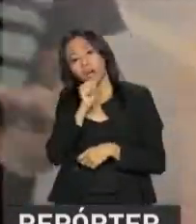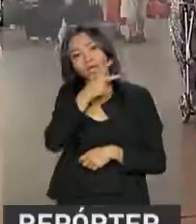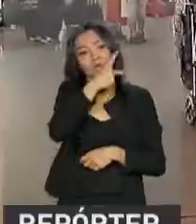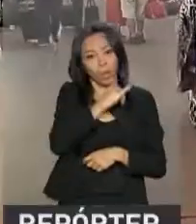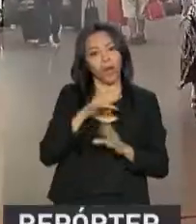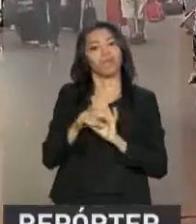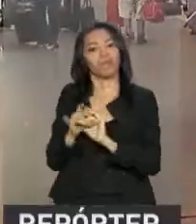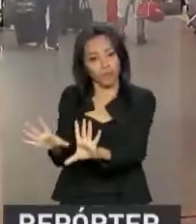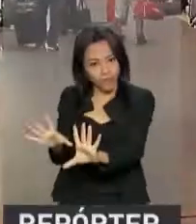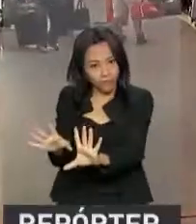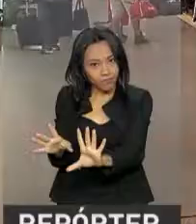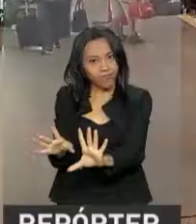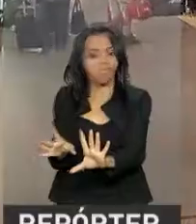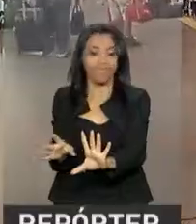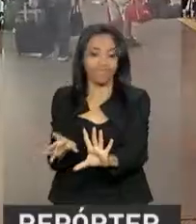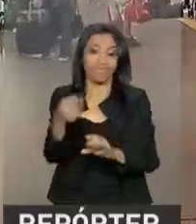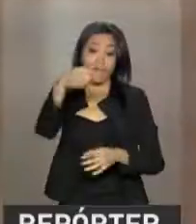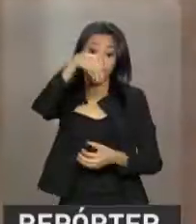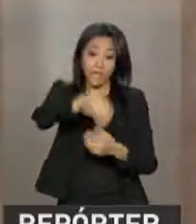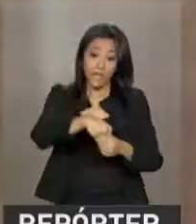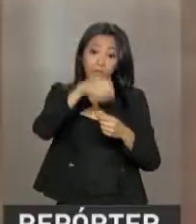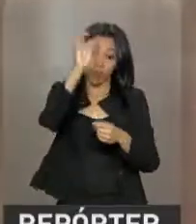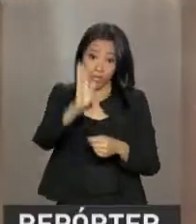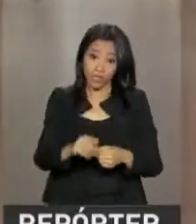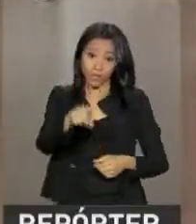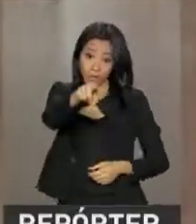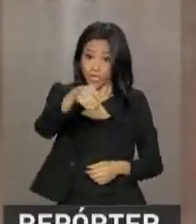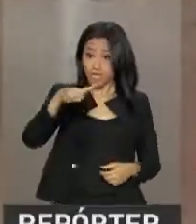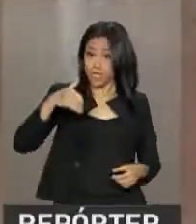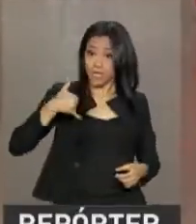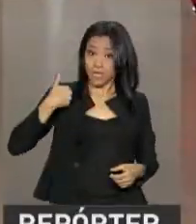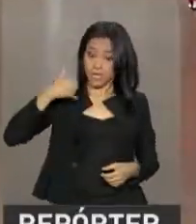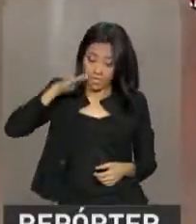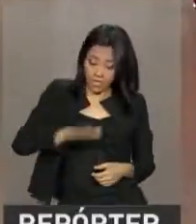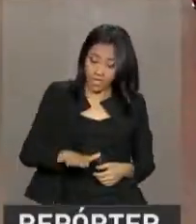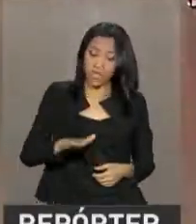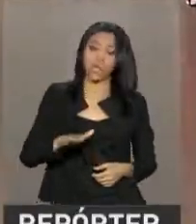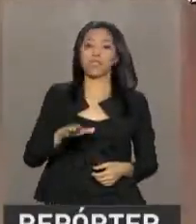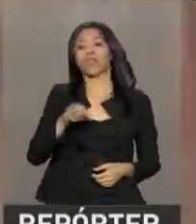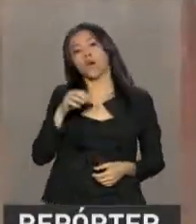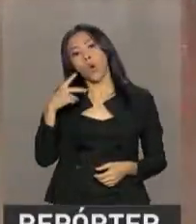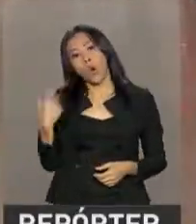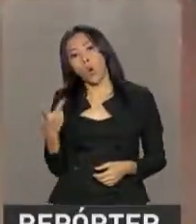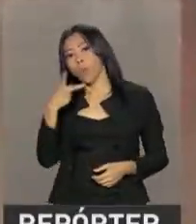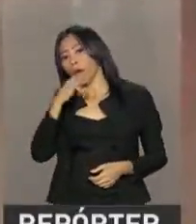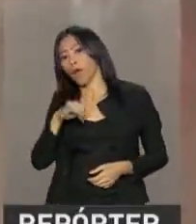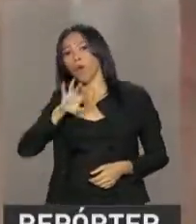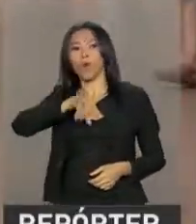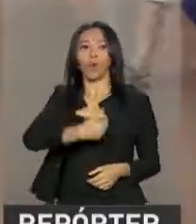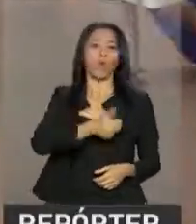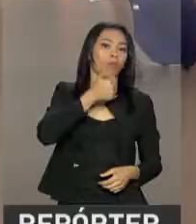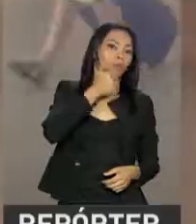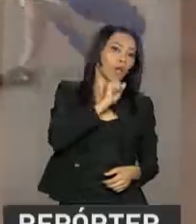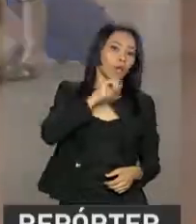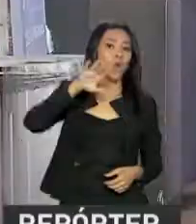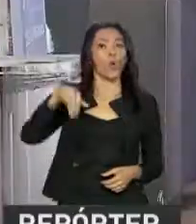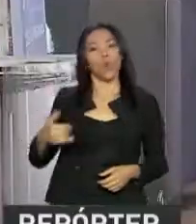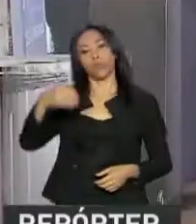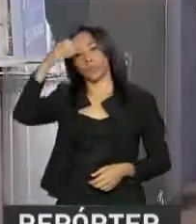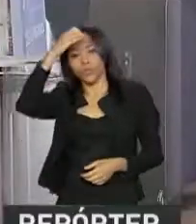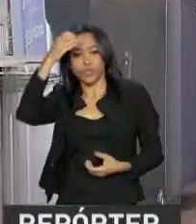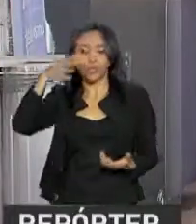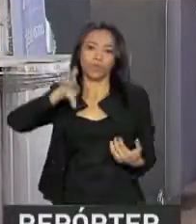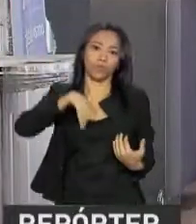pai em viagens dentro do brasil crianças que estiverem acompanhados de um dos pais ou de familiares como tios